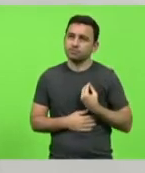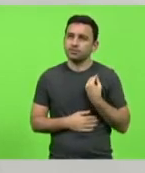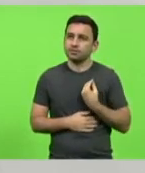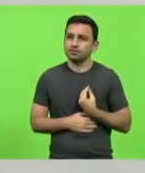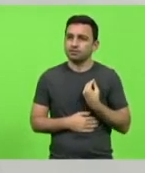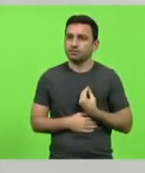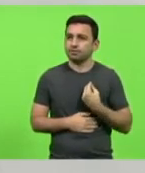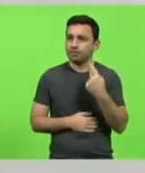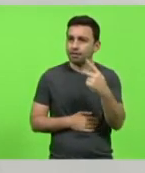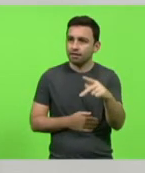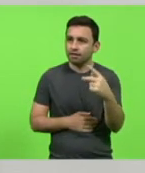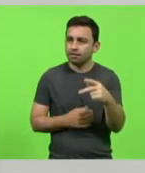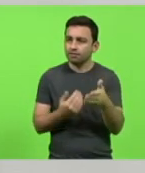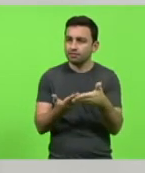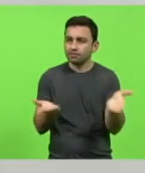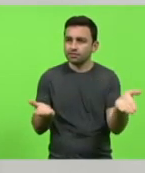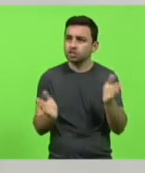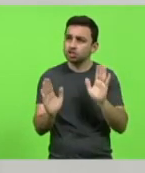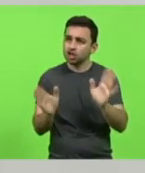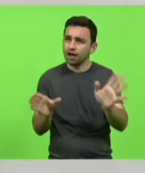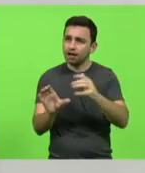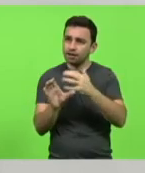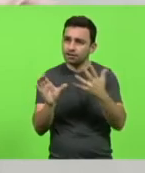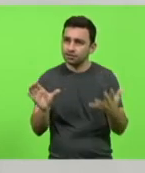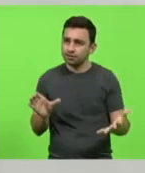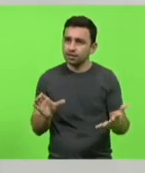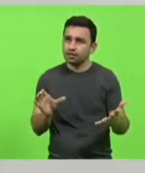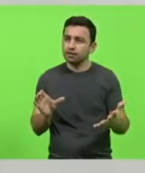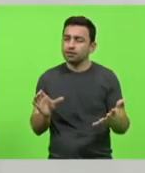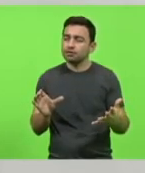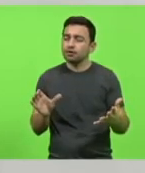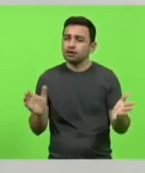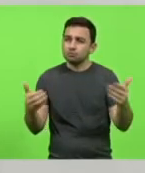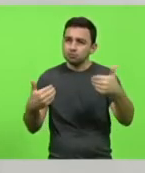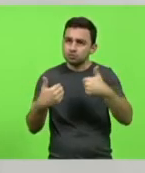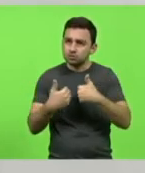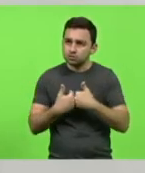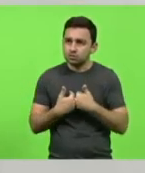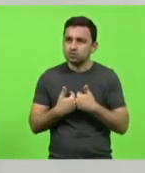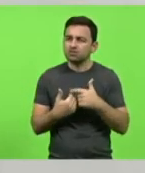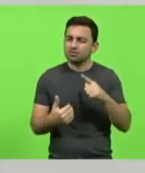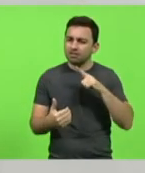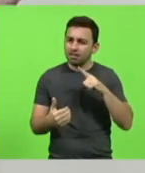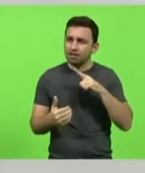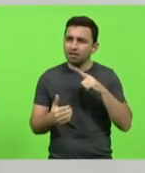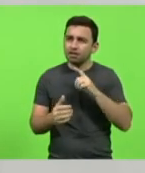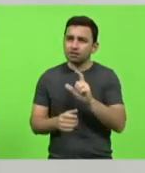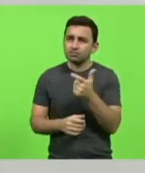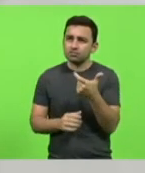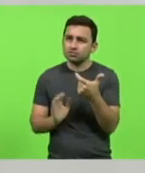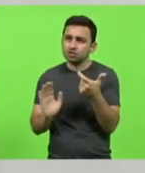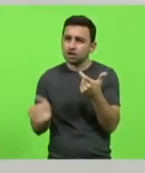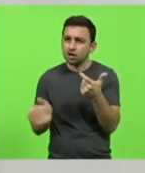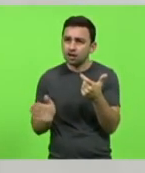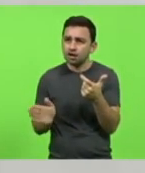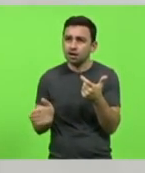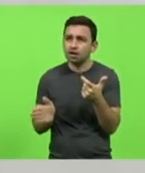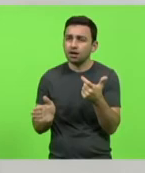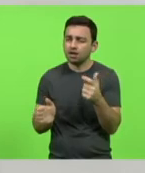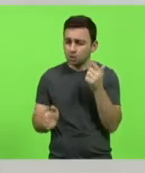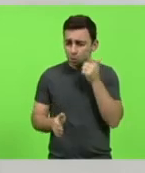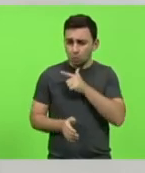vez de que, caracterizado autista, inclusive já tendo a carteirinha de autista, ele não deixa mais de ser autista por toda a sua